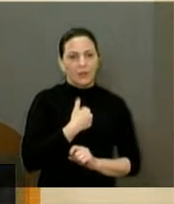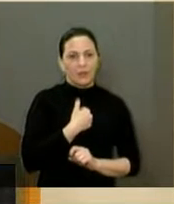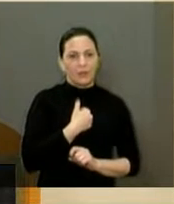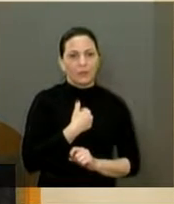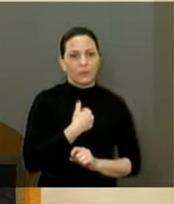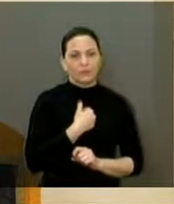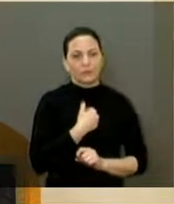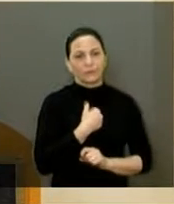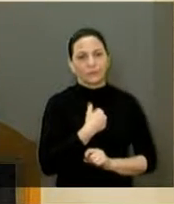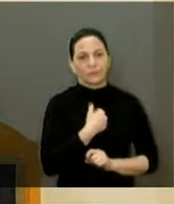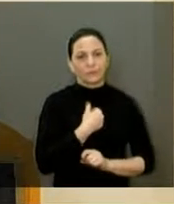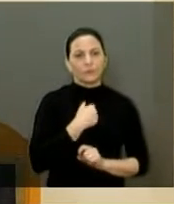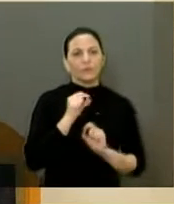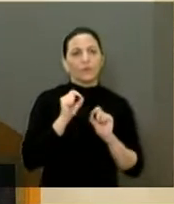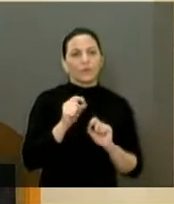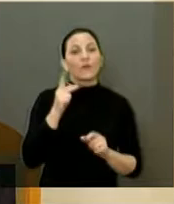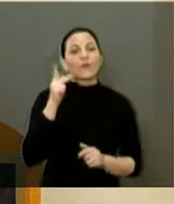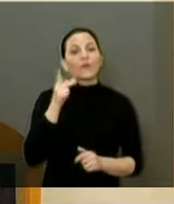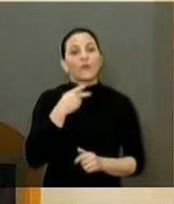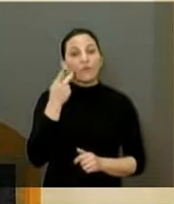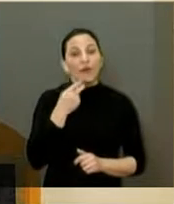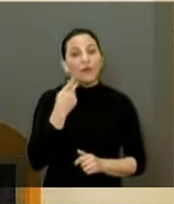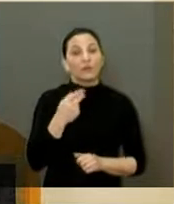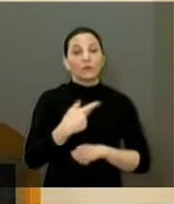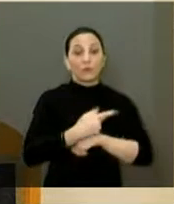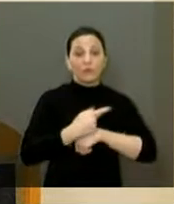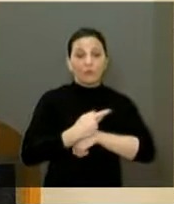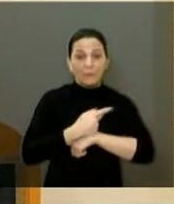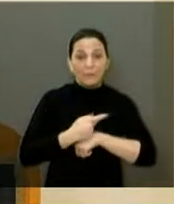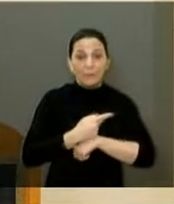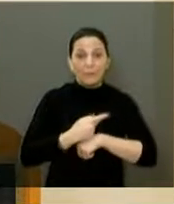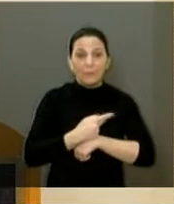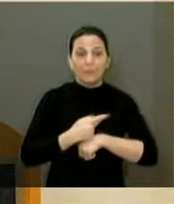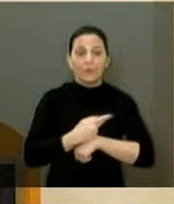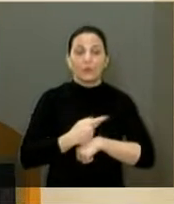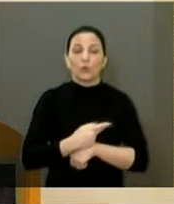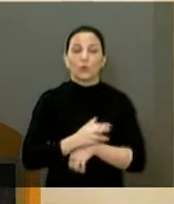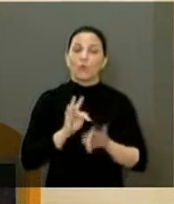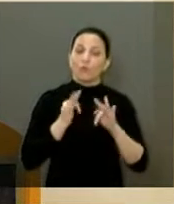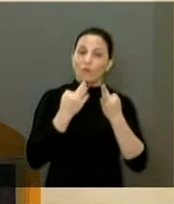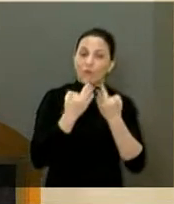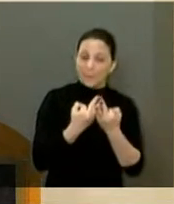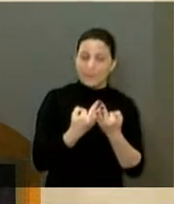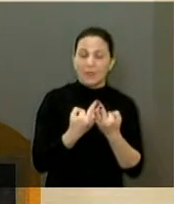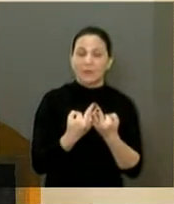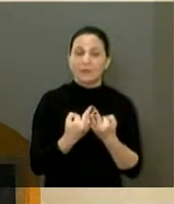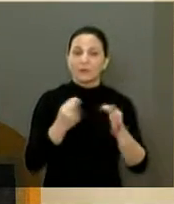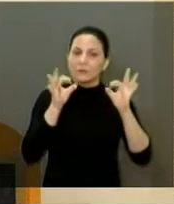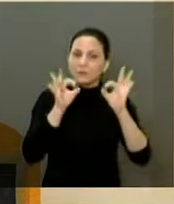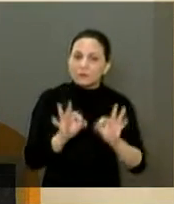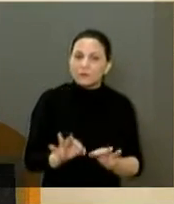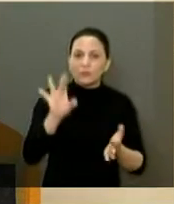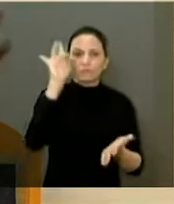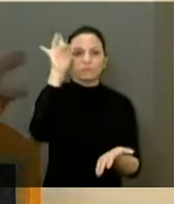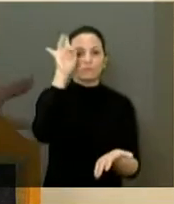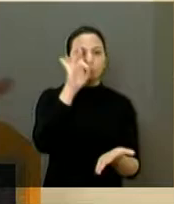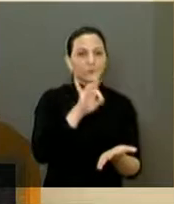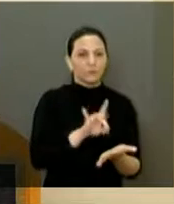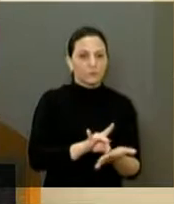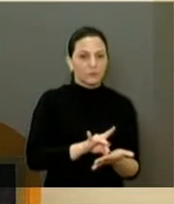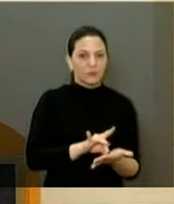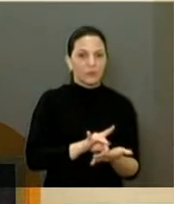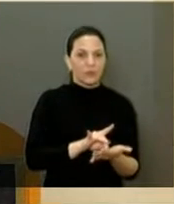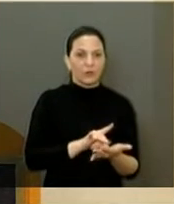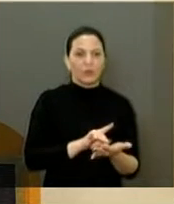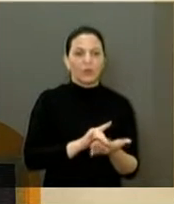ninguém estou falando que a família me procurou pedindo carona com ninguém pode ser um comentário da manhã problema